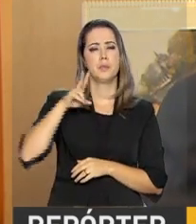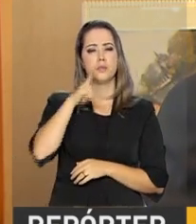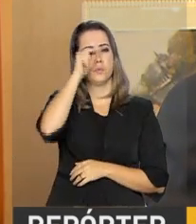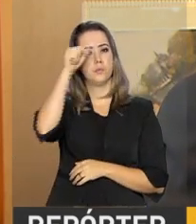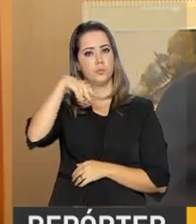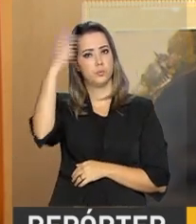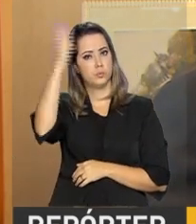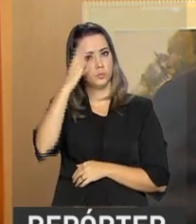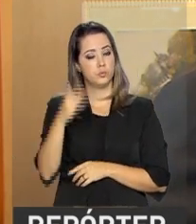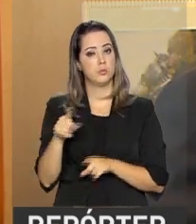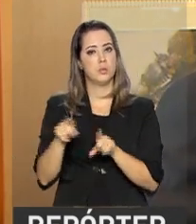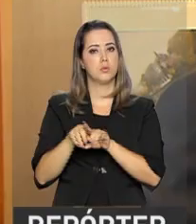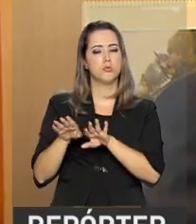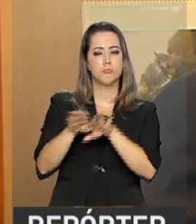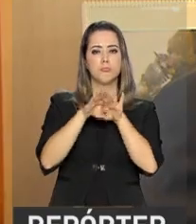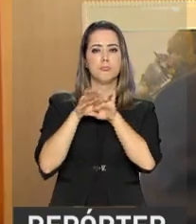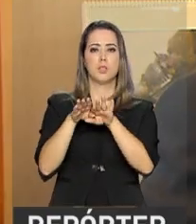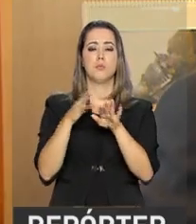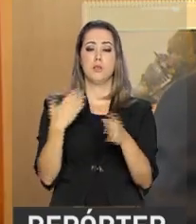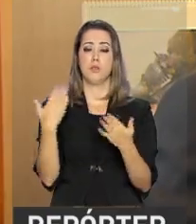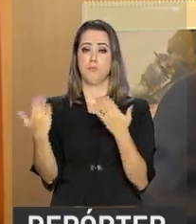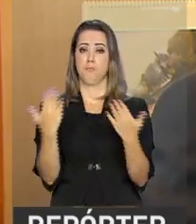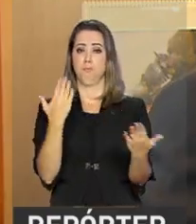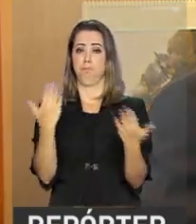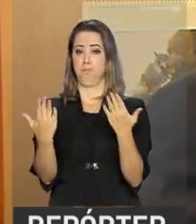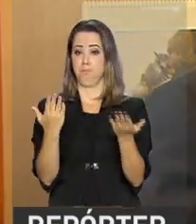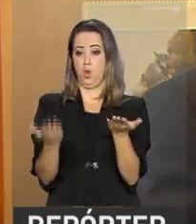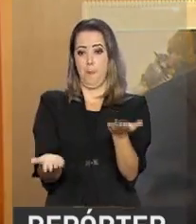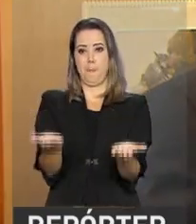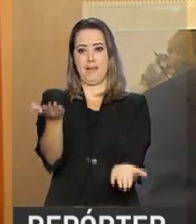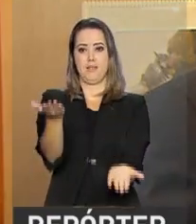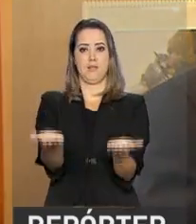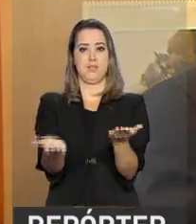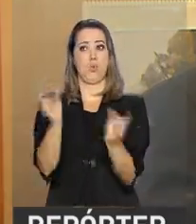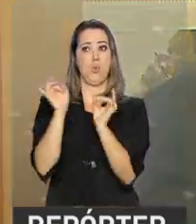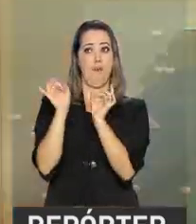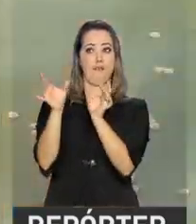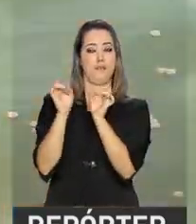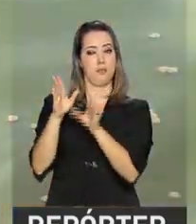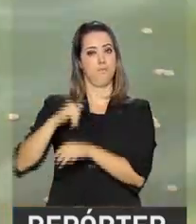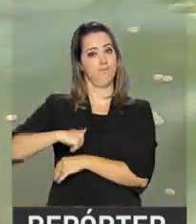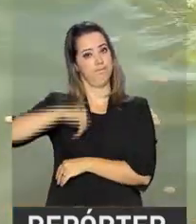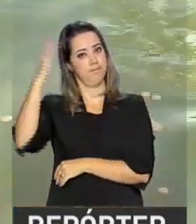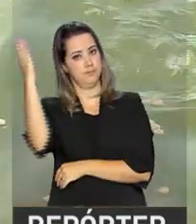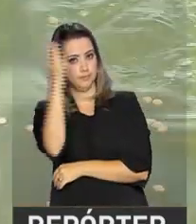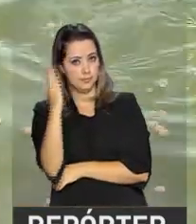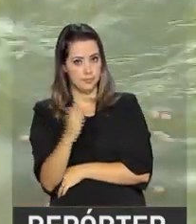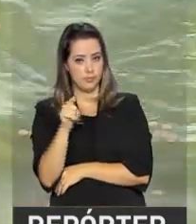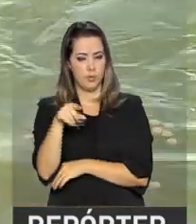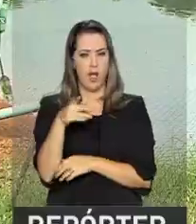mercado interno, equilibrar a nossa balança comercial com a exportação, porque a gente tem